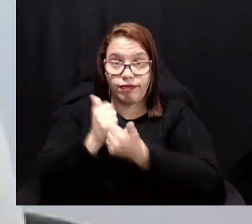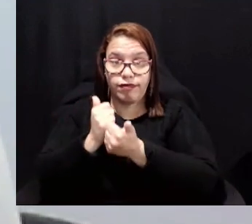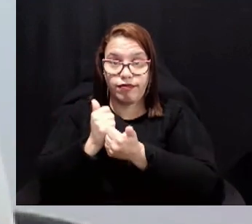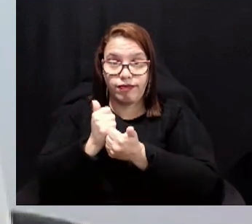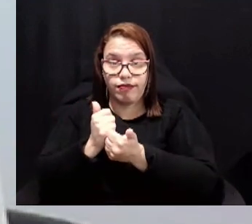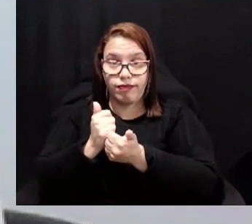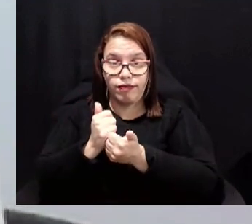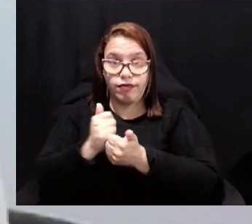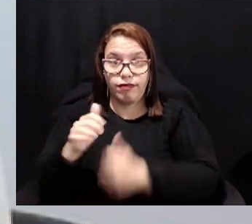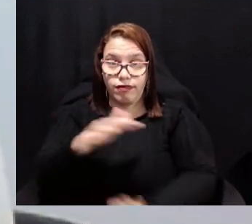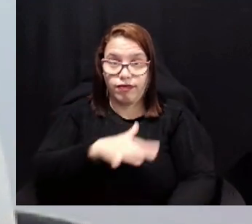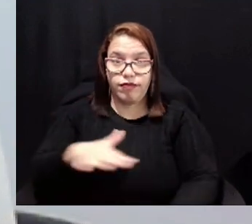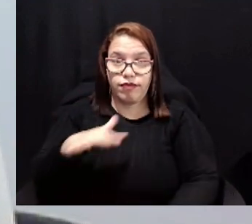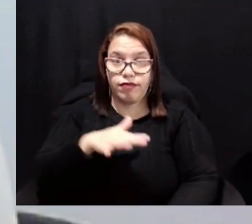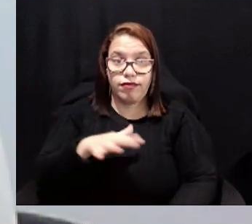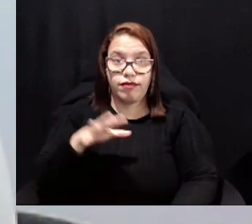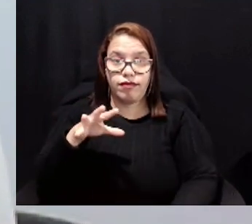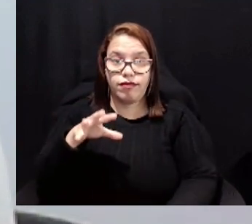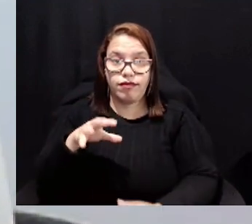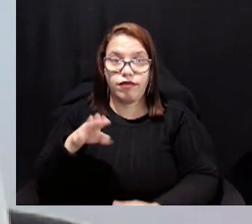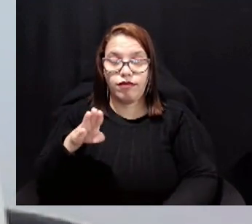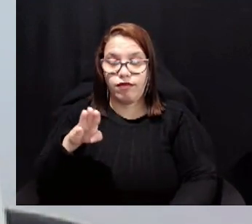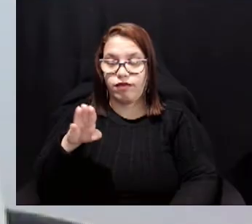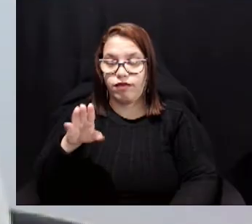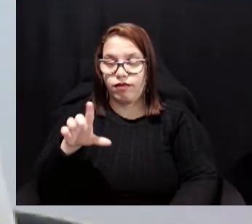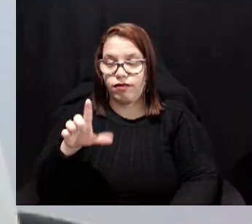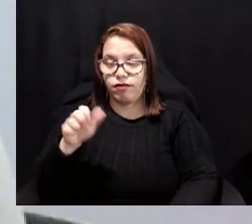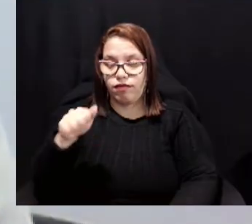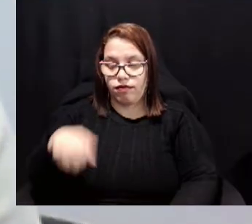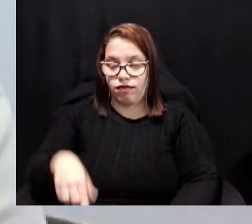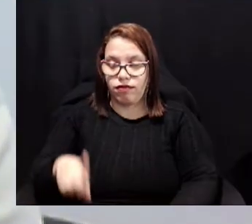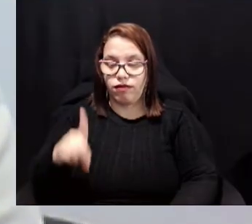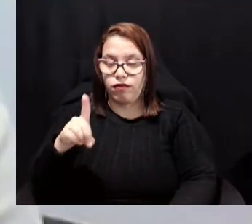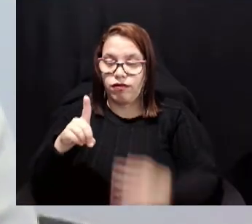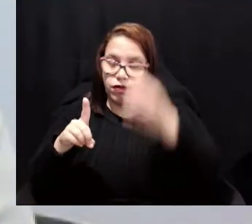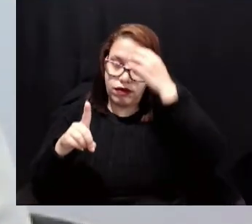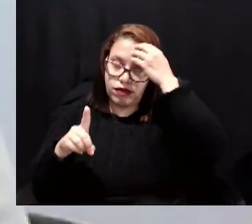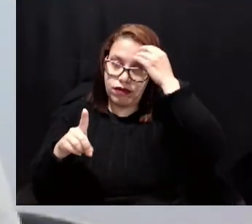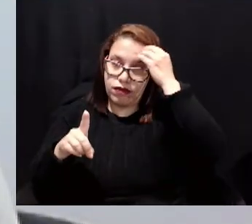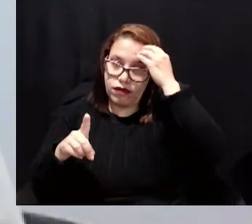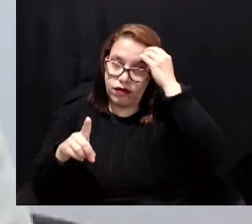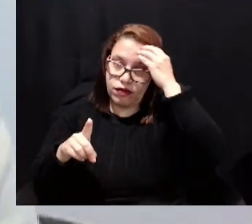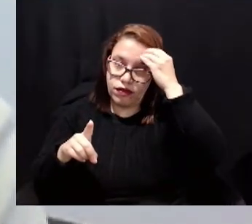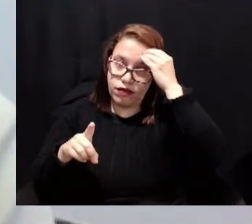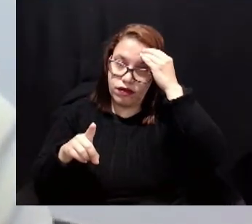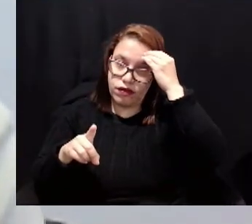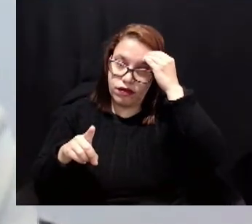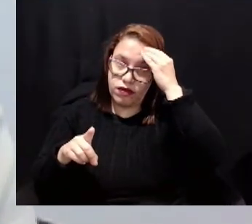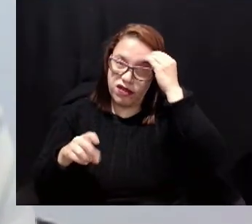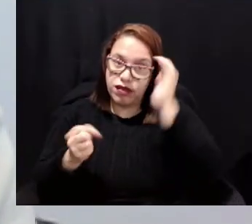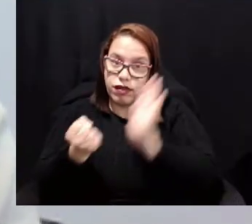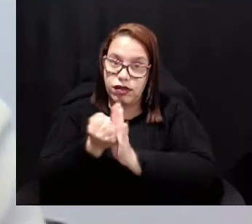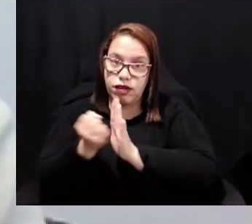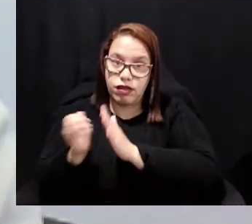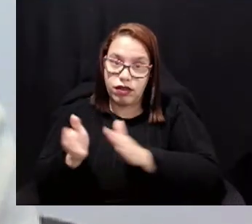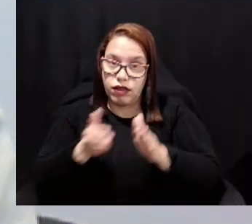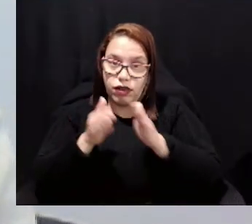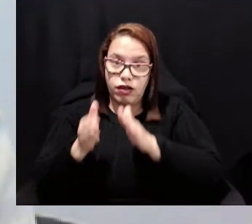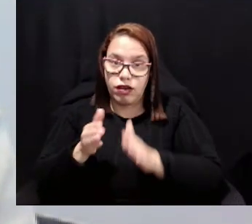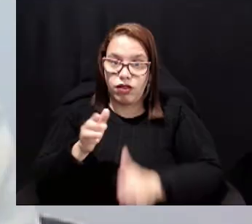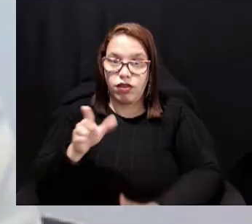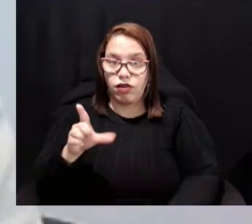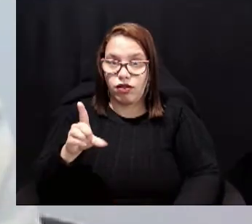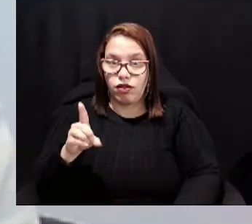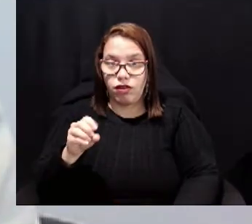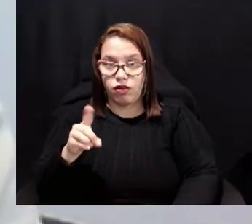um parceiro ali próximo da região para ele formar esses blends. Então, a gente também tem o lodo da nossa estação de